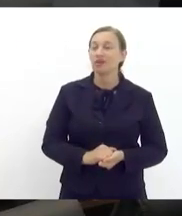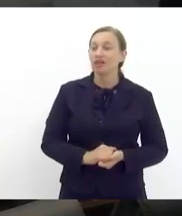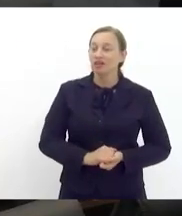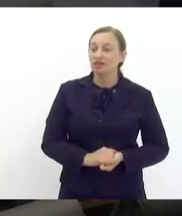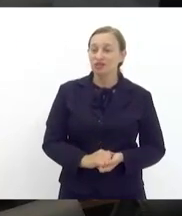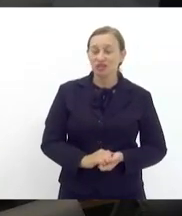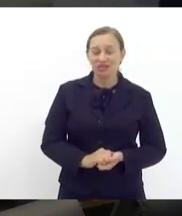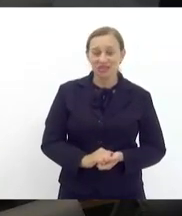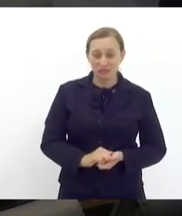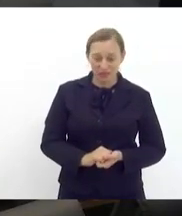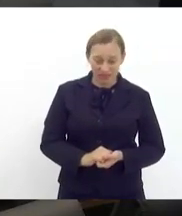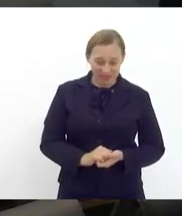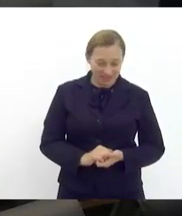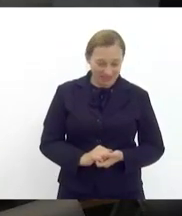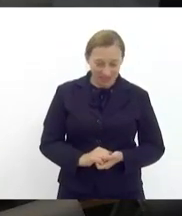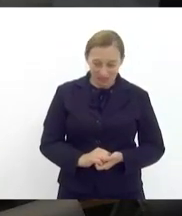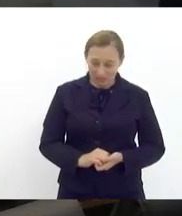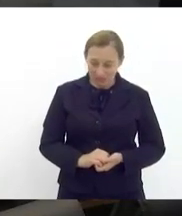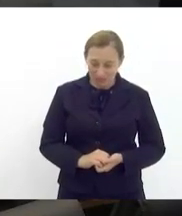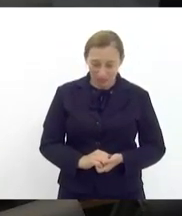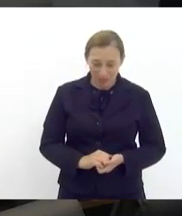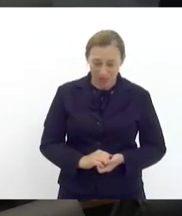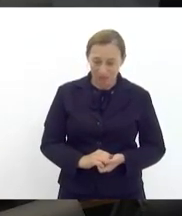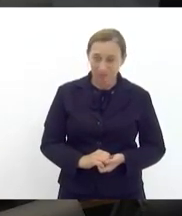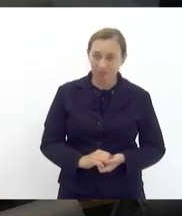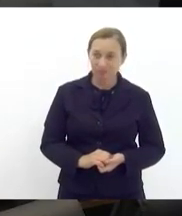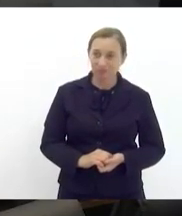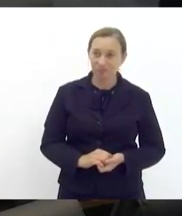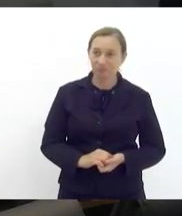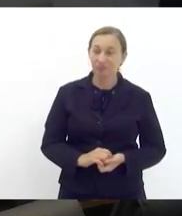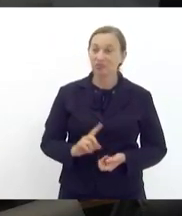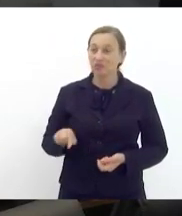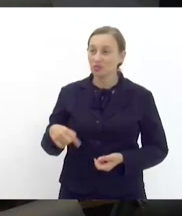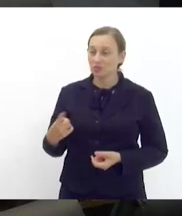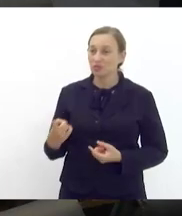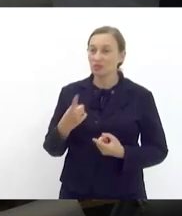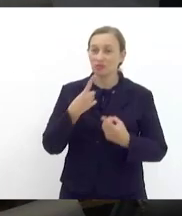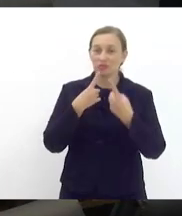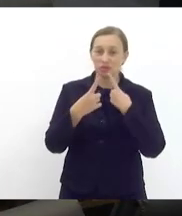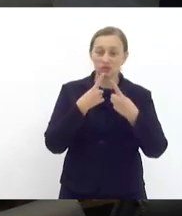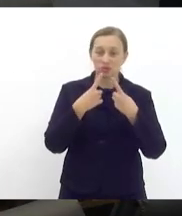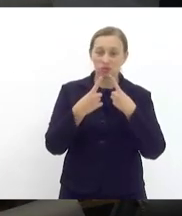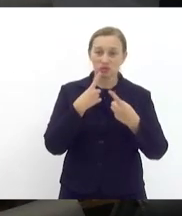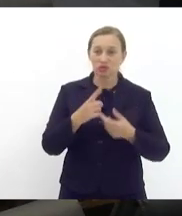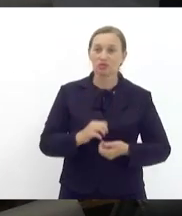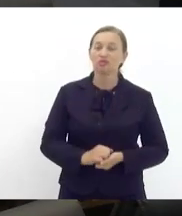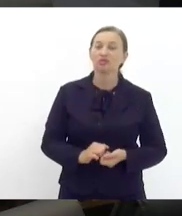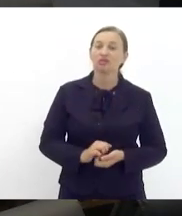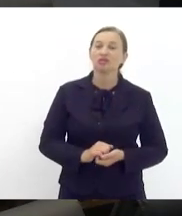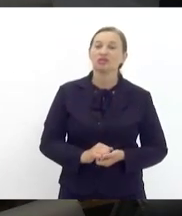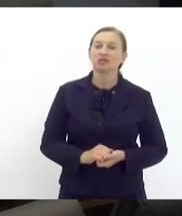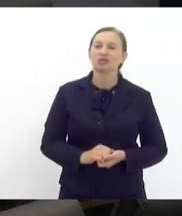próximo orador é a deputada Renata para discutir deputada Renata Souza